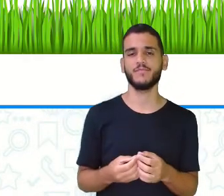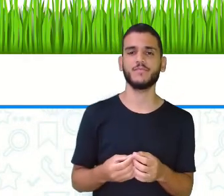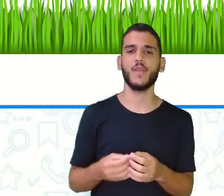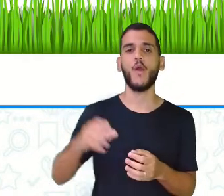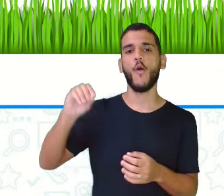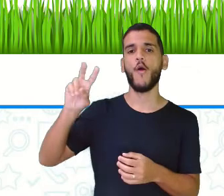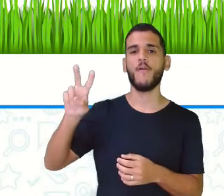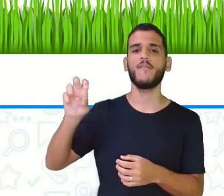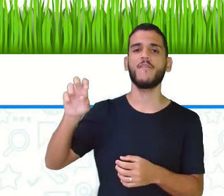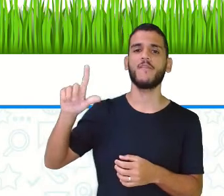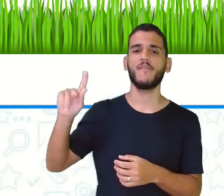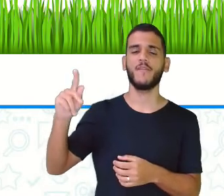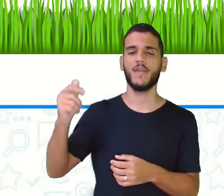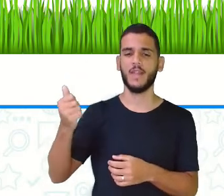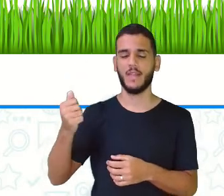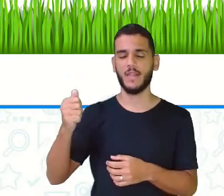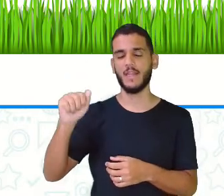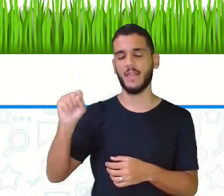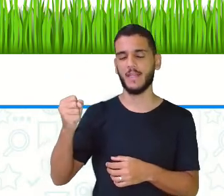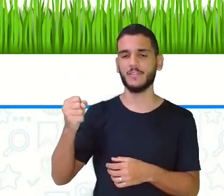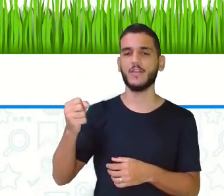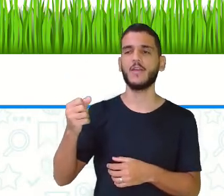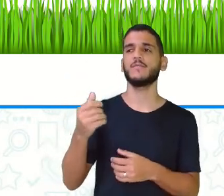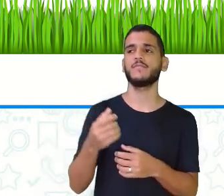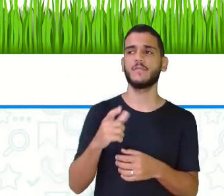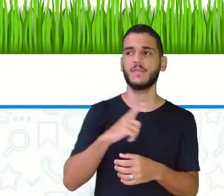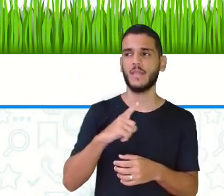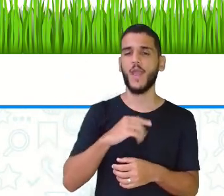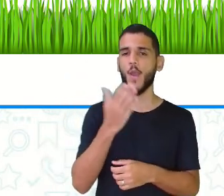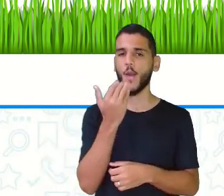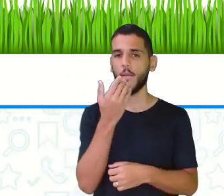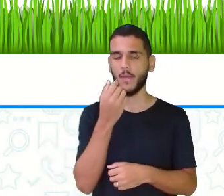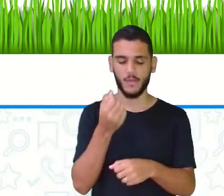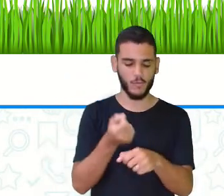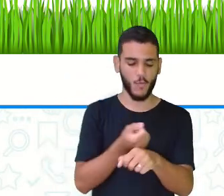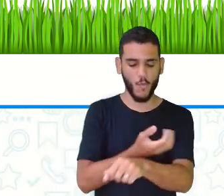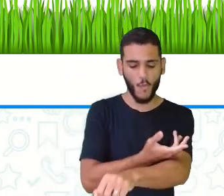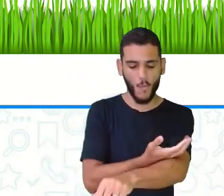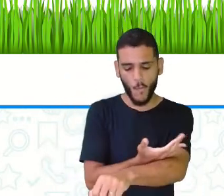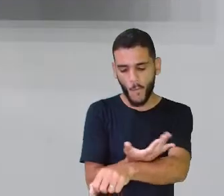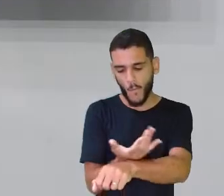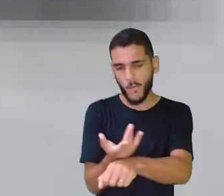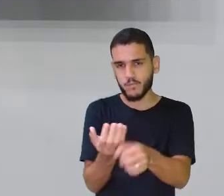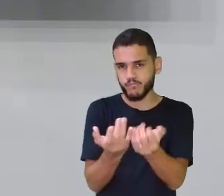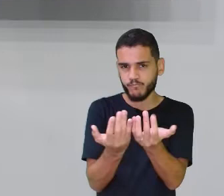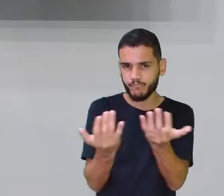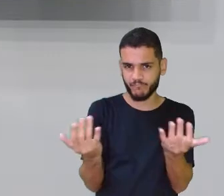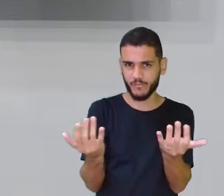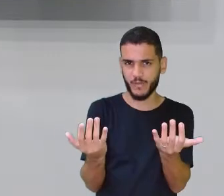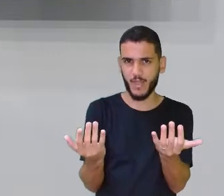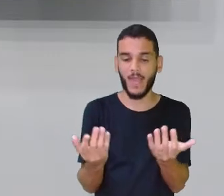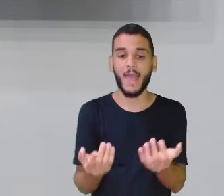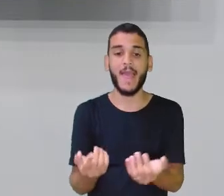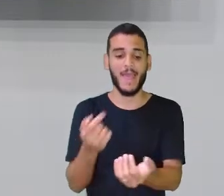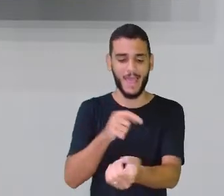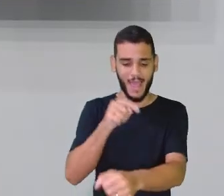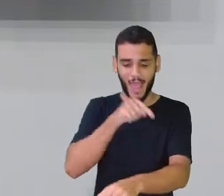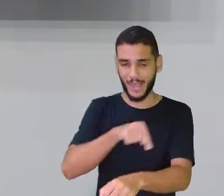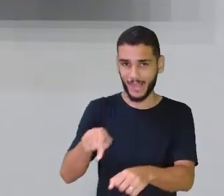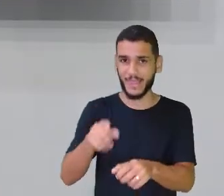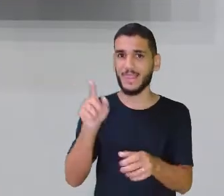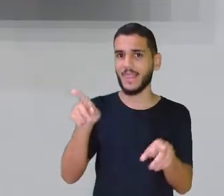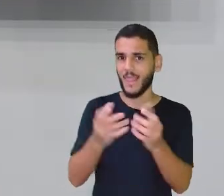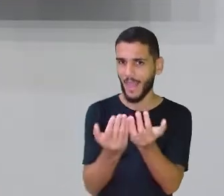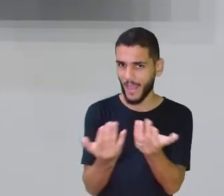se alimentando da grama. Lembrando que a grama também é um ser vivo que faz parte do reino Plantae, enquanto